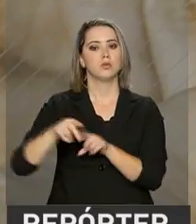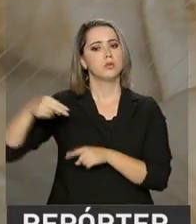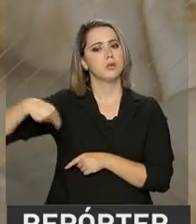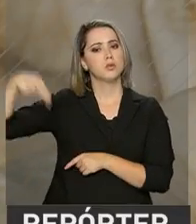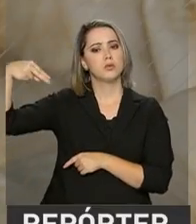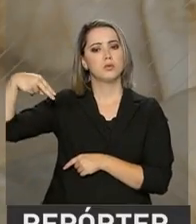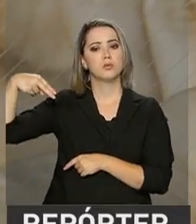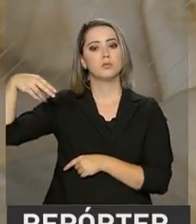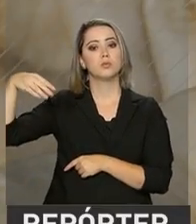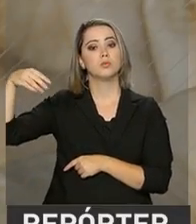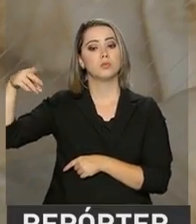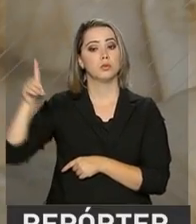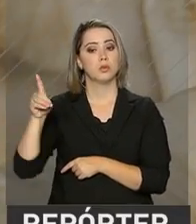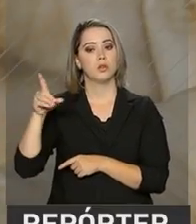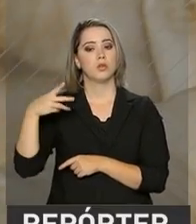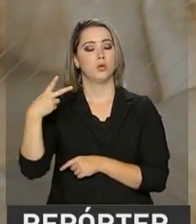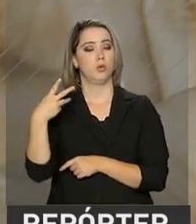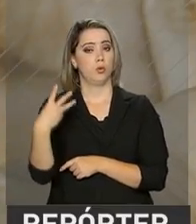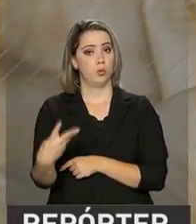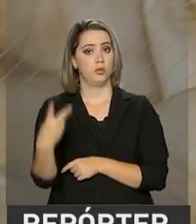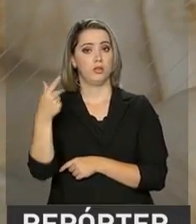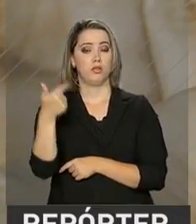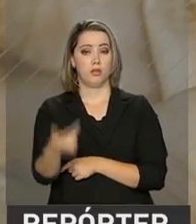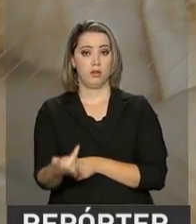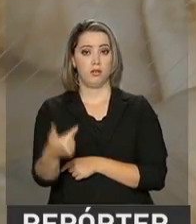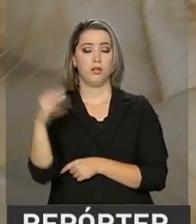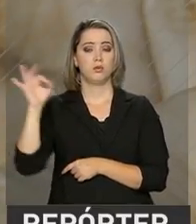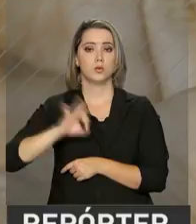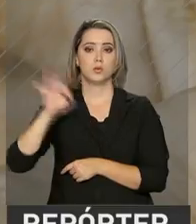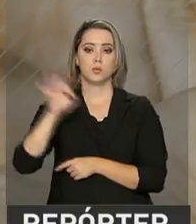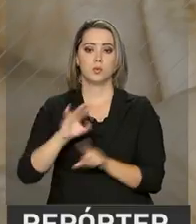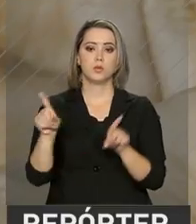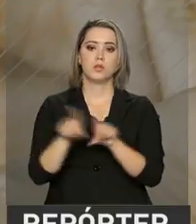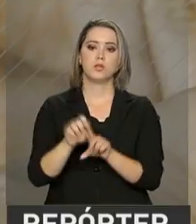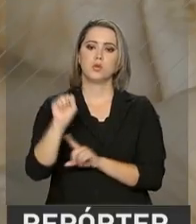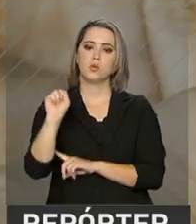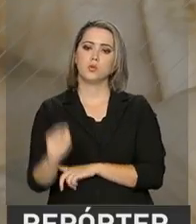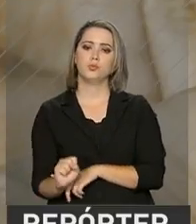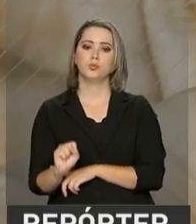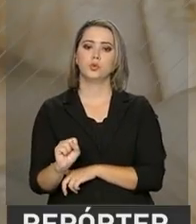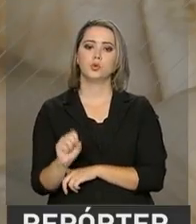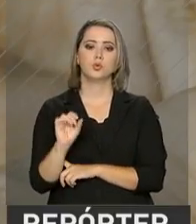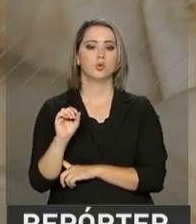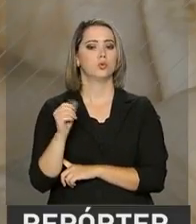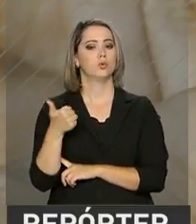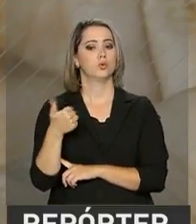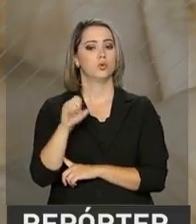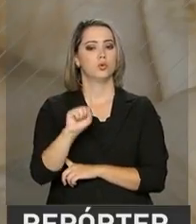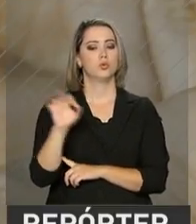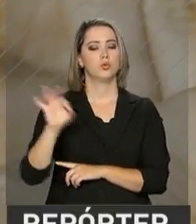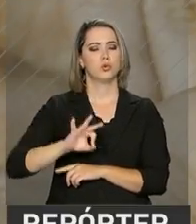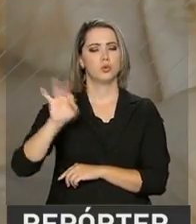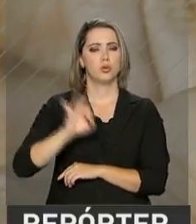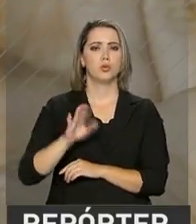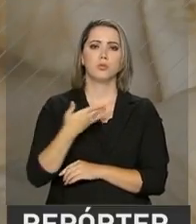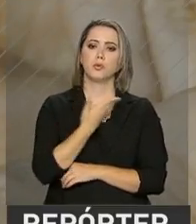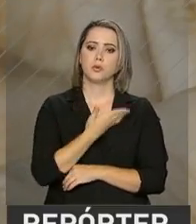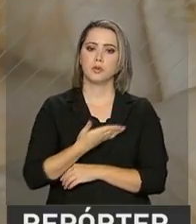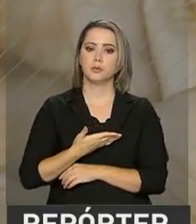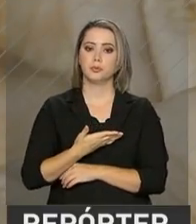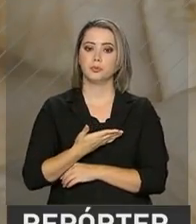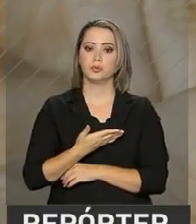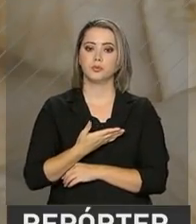32 já a região sul tem mais de 18 por cento das unidades enquanto o norte eo